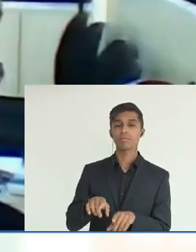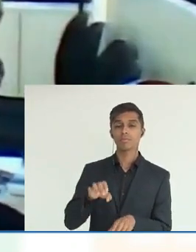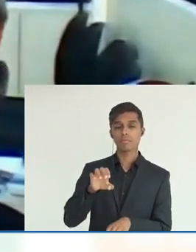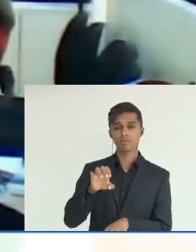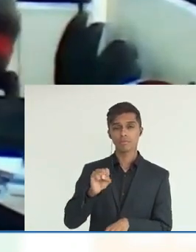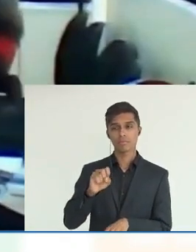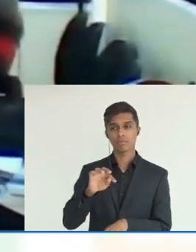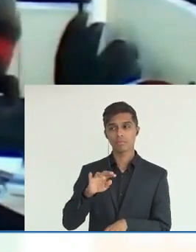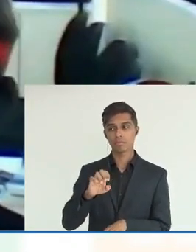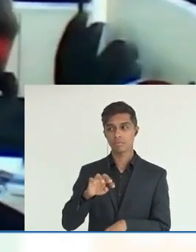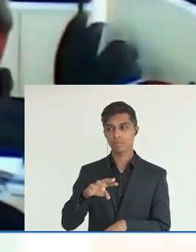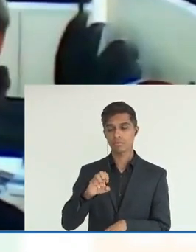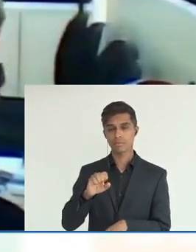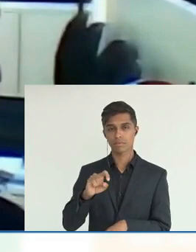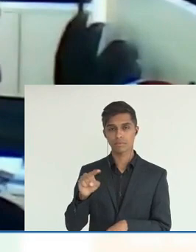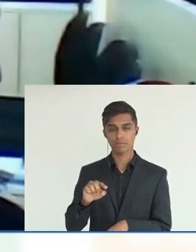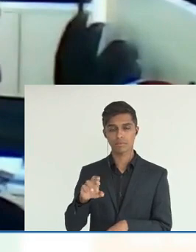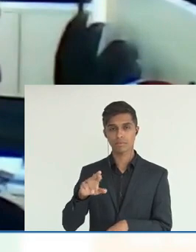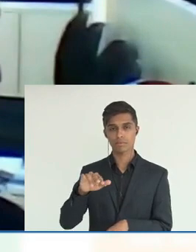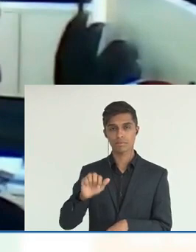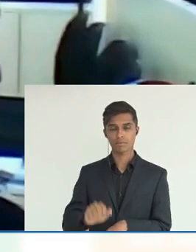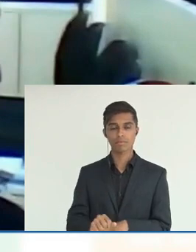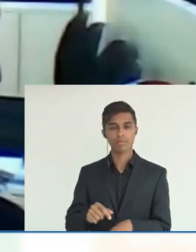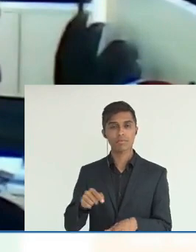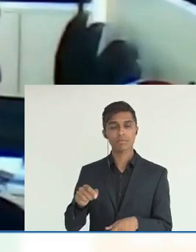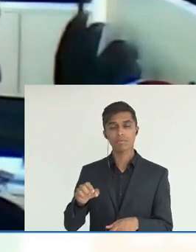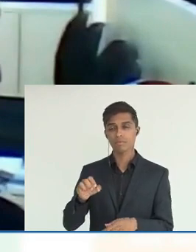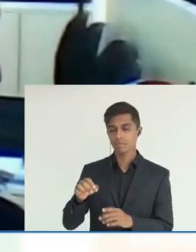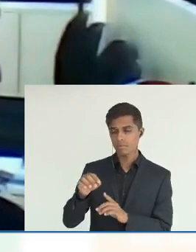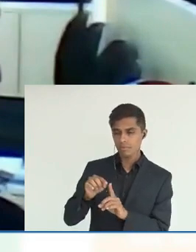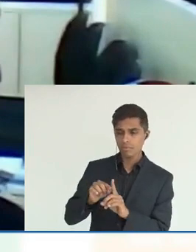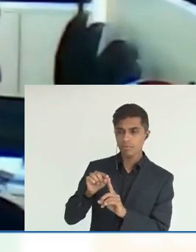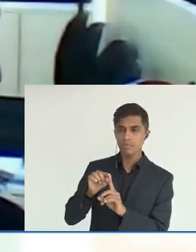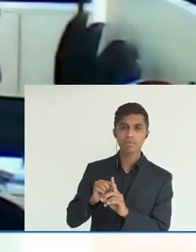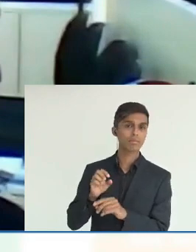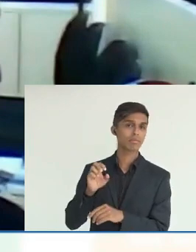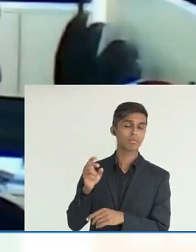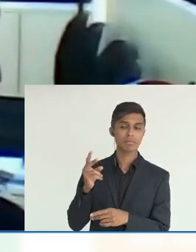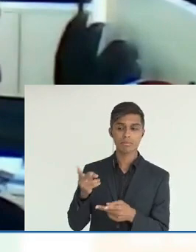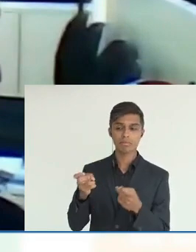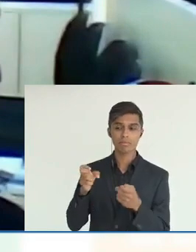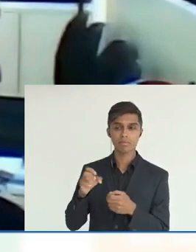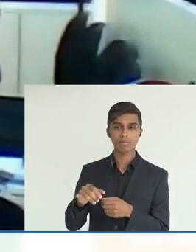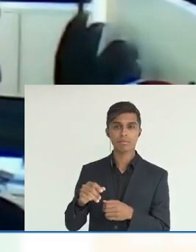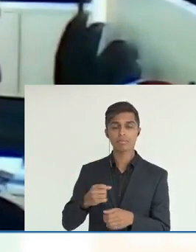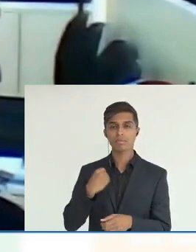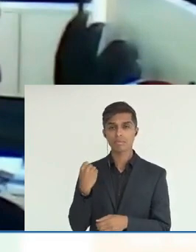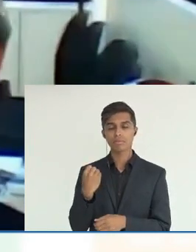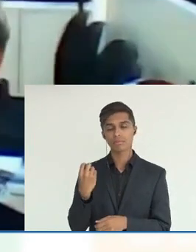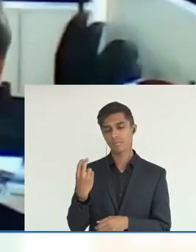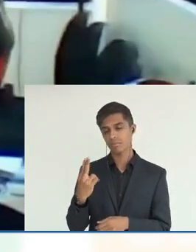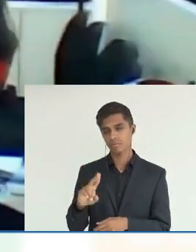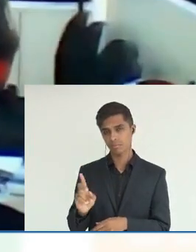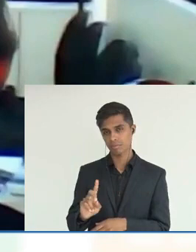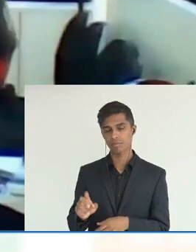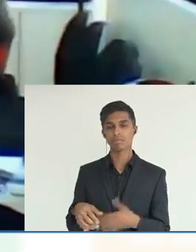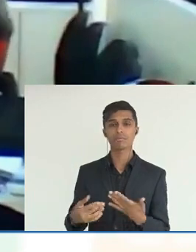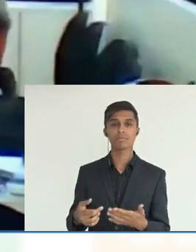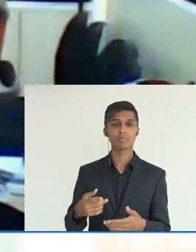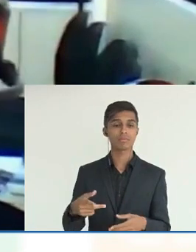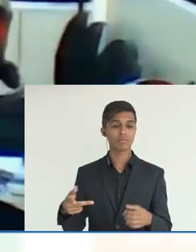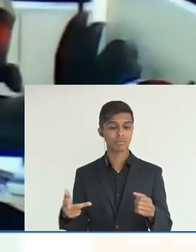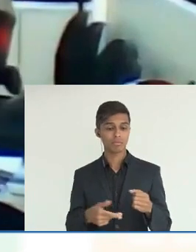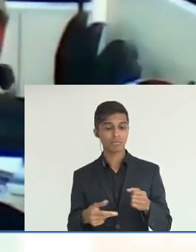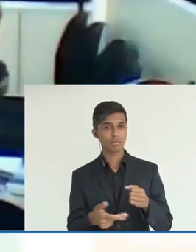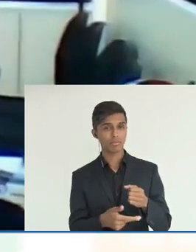indicador de exposição crônica a esses agentes inibidores da colinesterase. Então, na cidade de São Paulo, embora não tenha capina